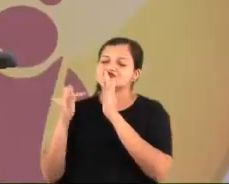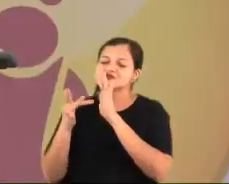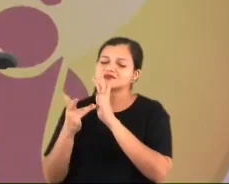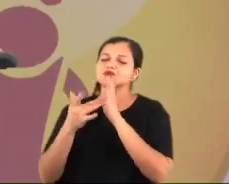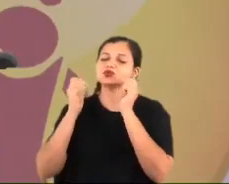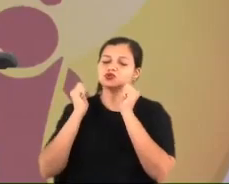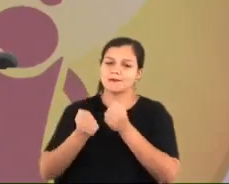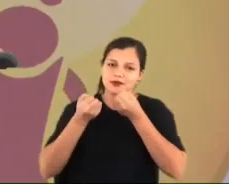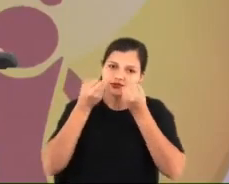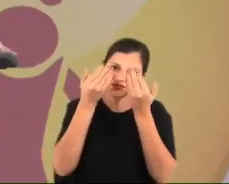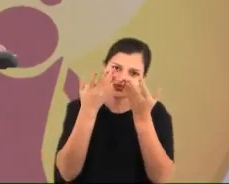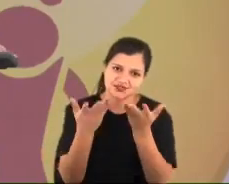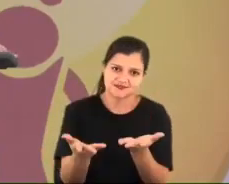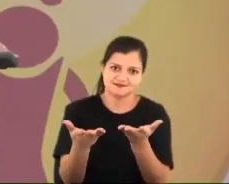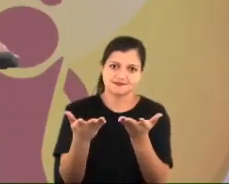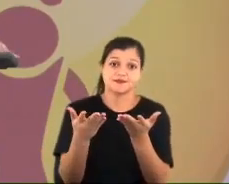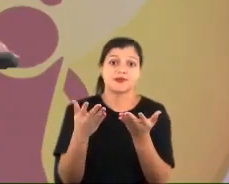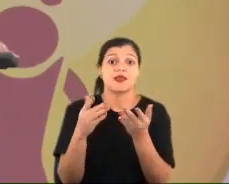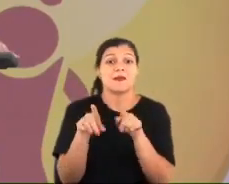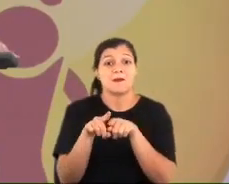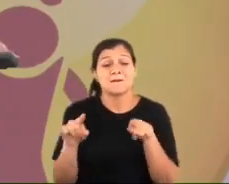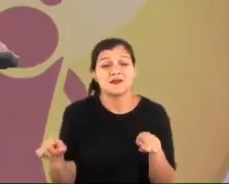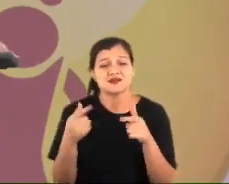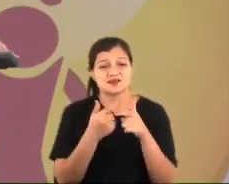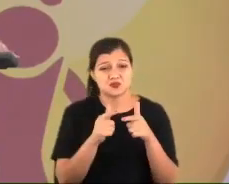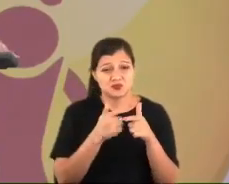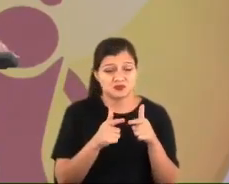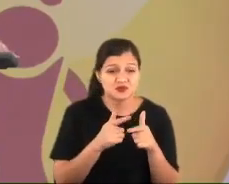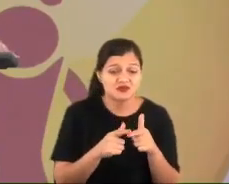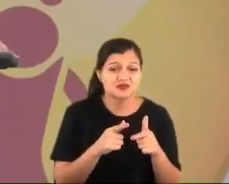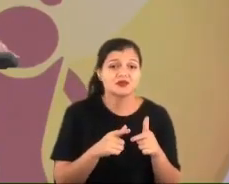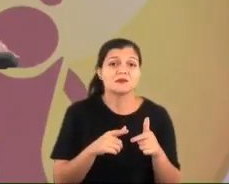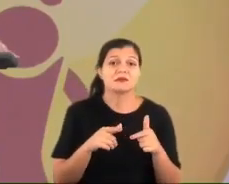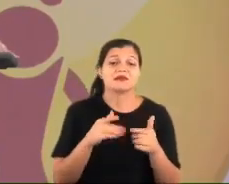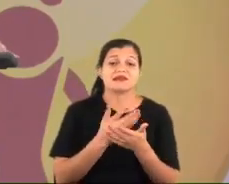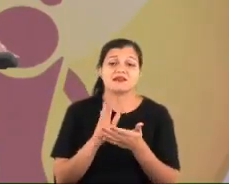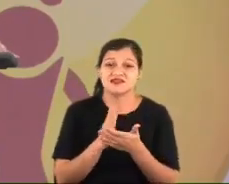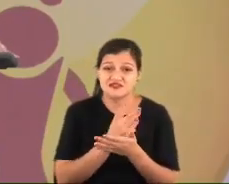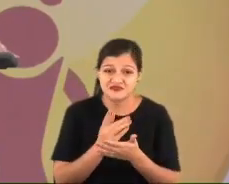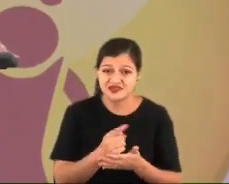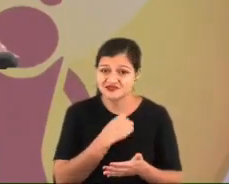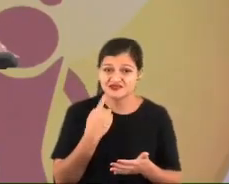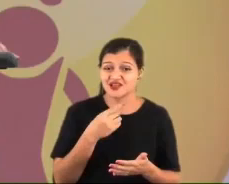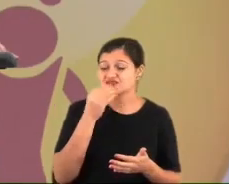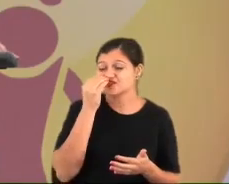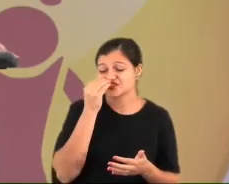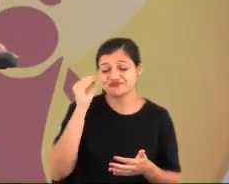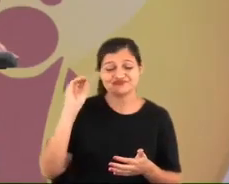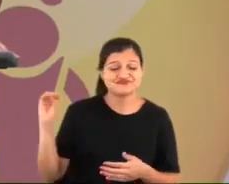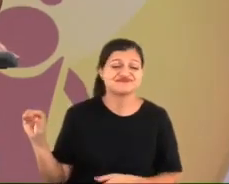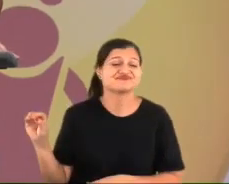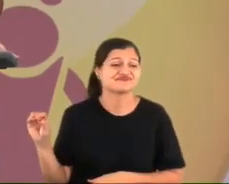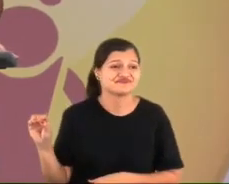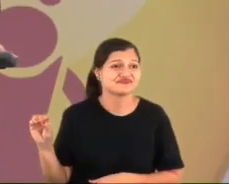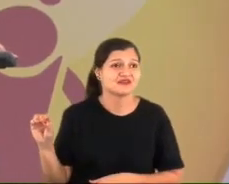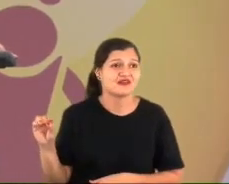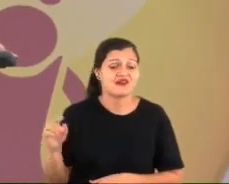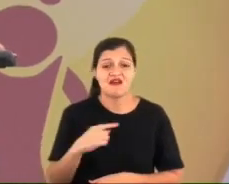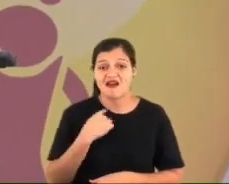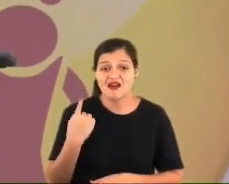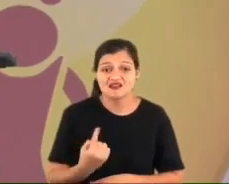isso aí. O problema é que às vezes a gente perde a bênção. A gente sempre